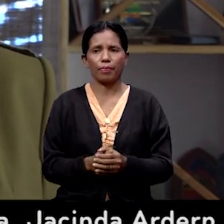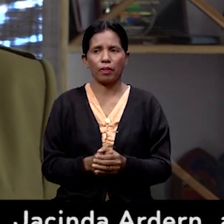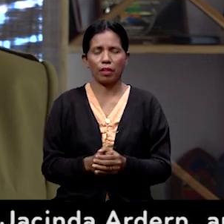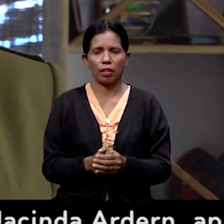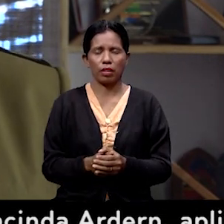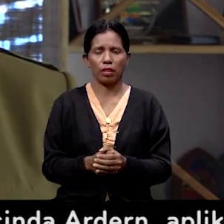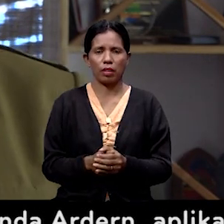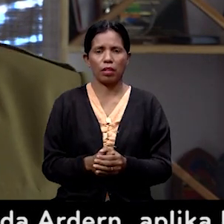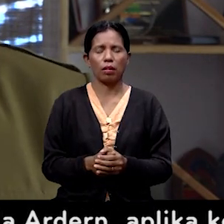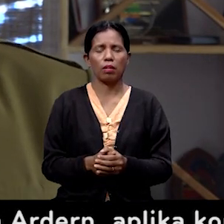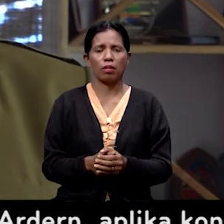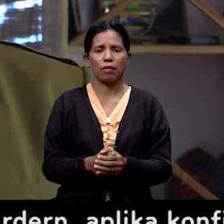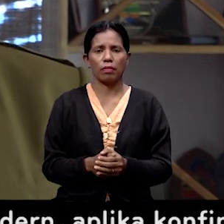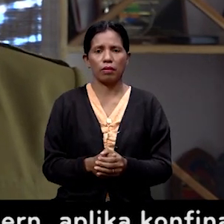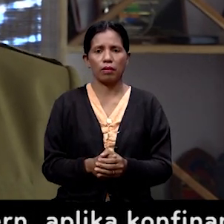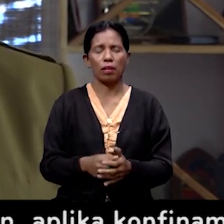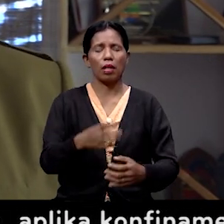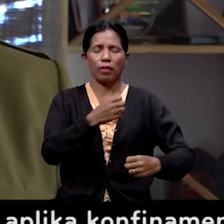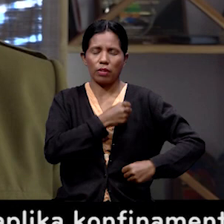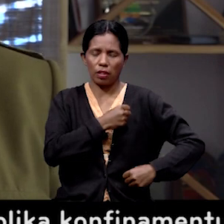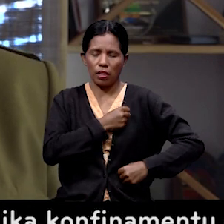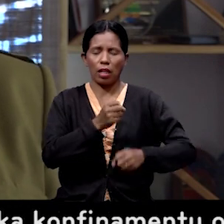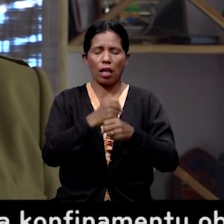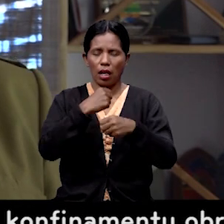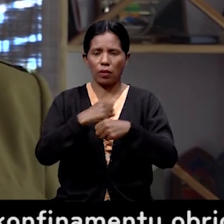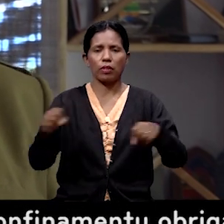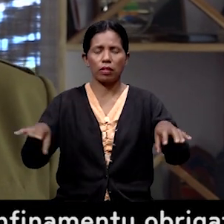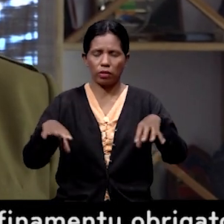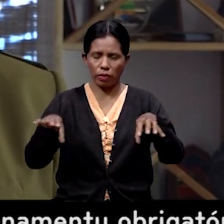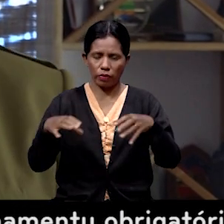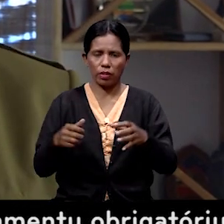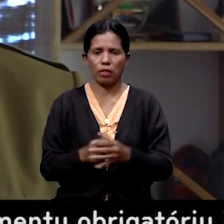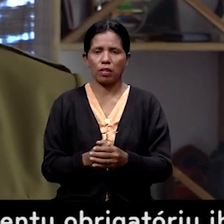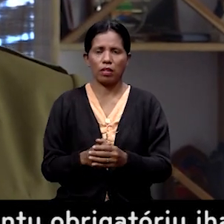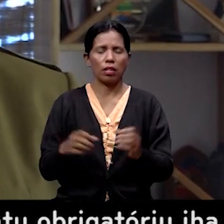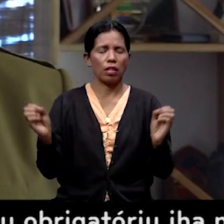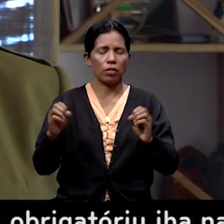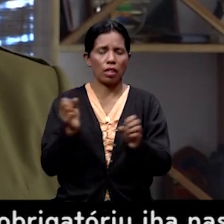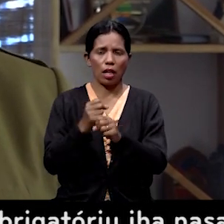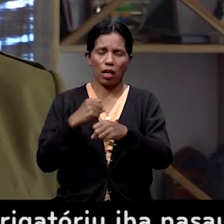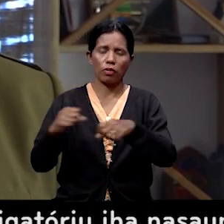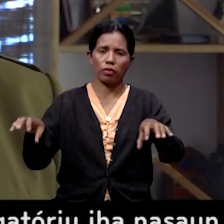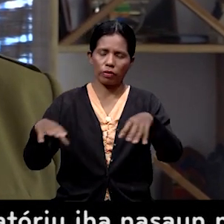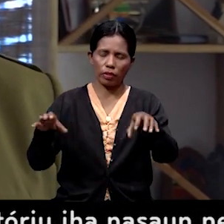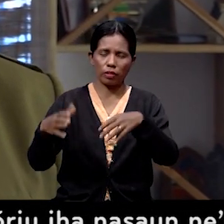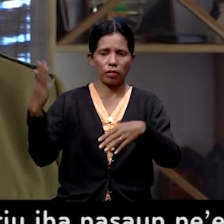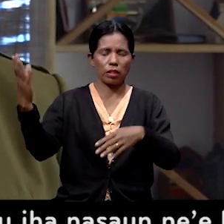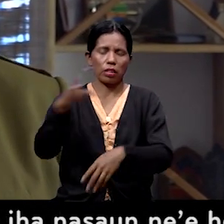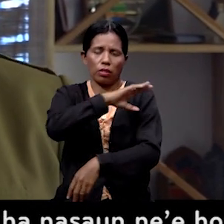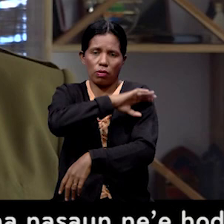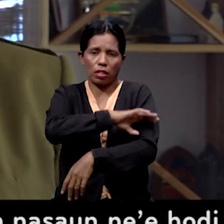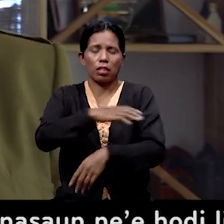FDTL halo nyeknar los halos gestão imigração, los halos gestão segurança